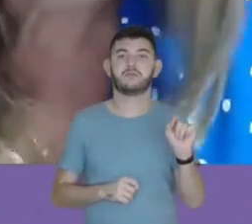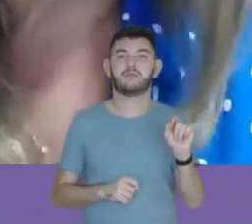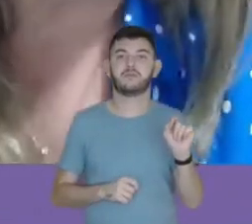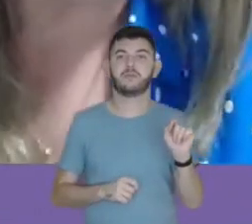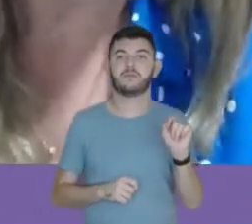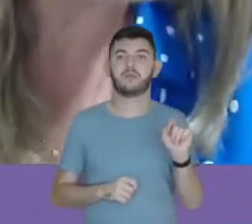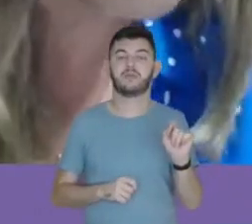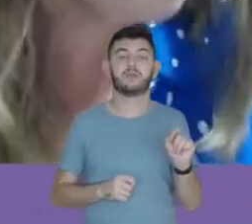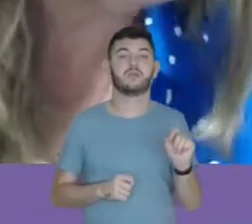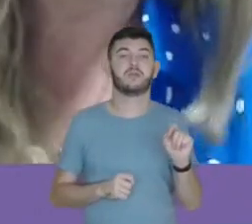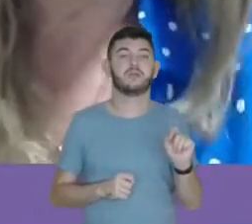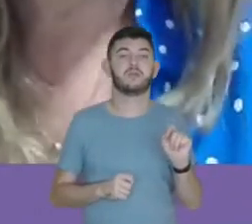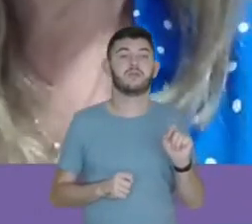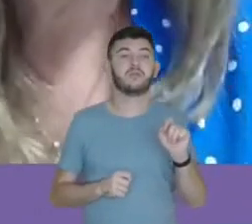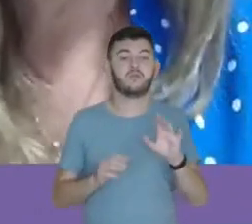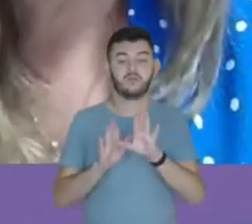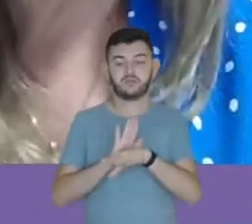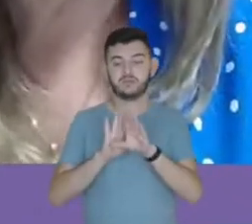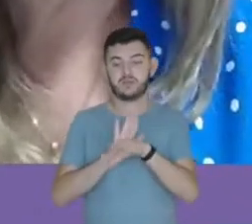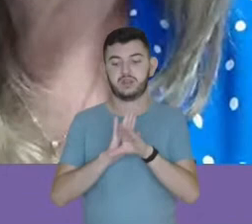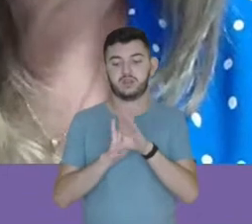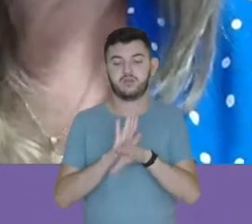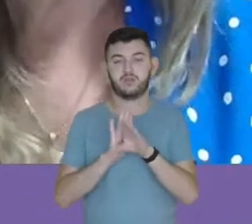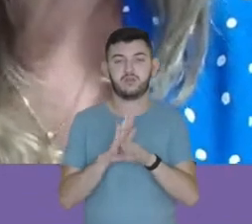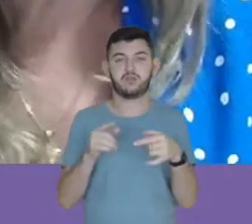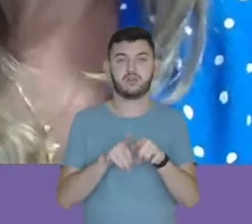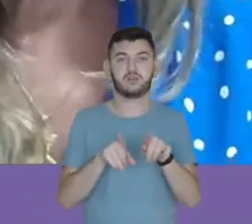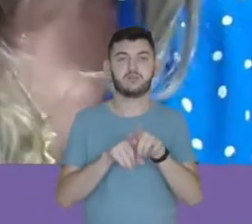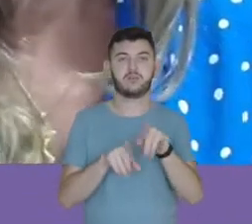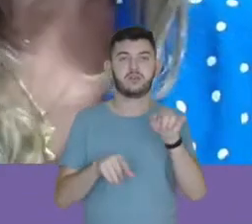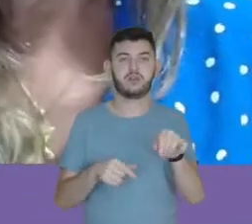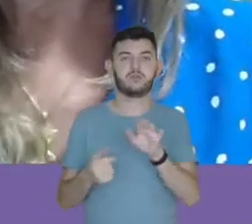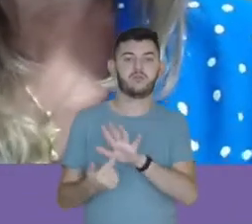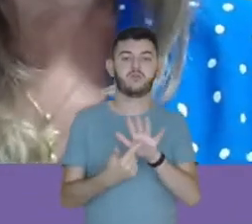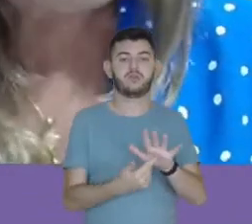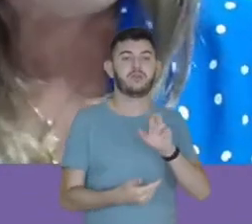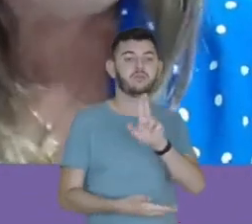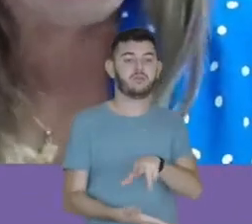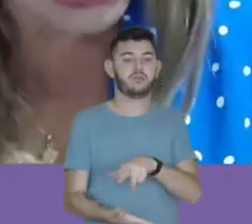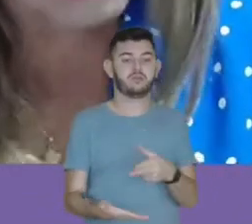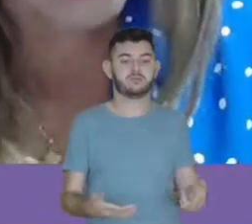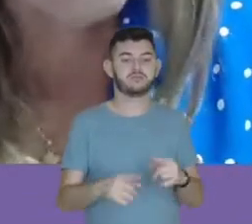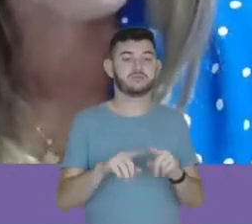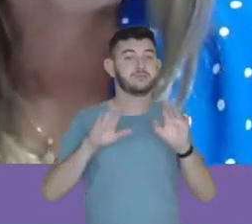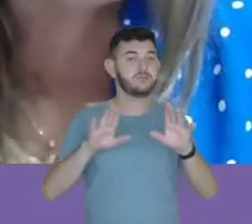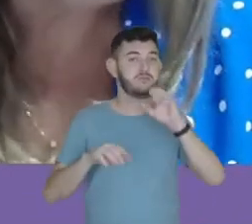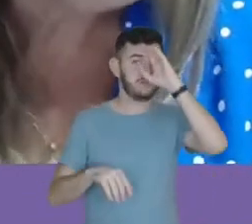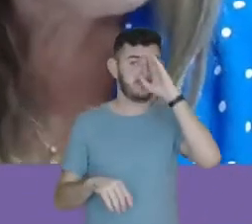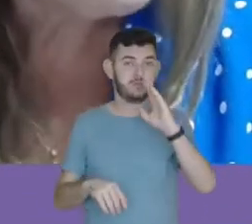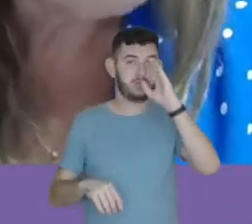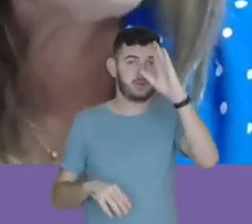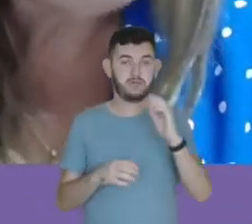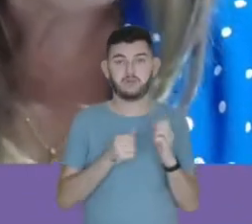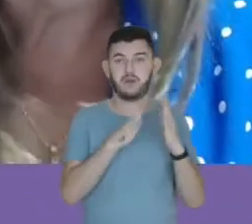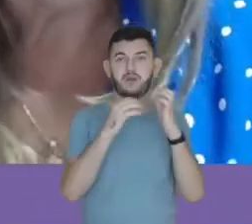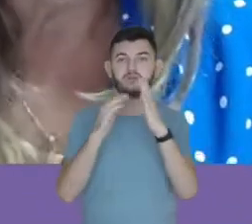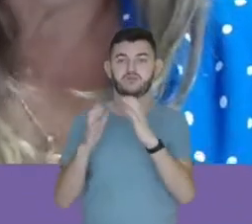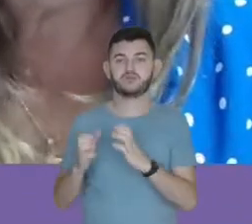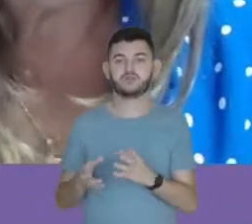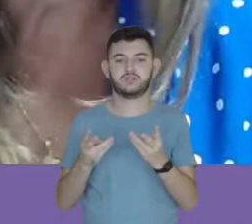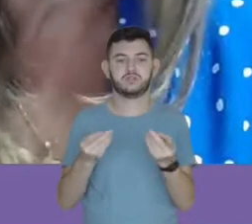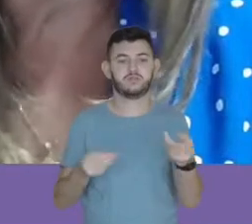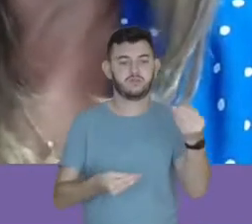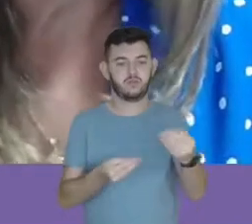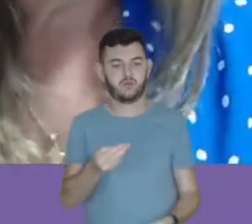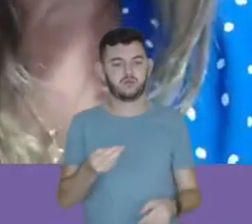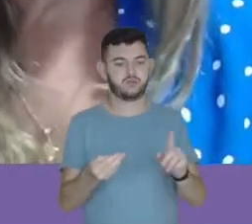na base conceitual, né, estipulada pela convenção. Então, o nosso principal desmonte, ele se dá justamente